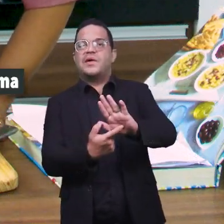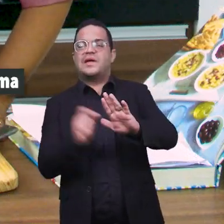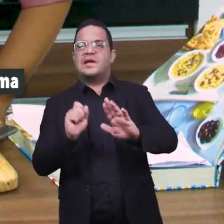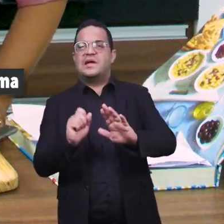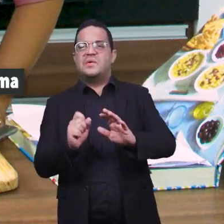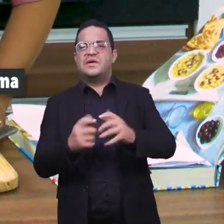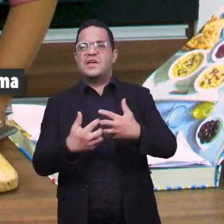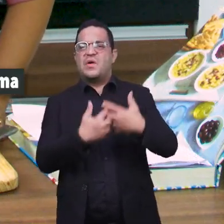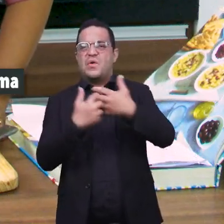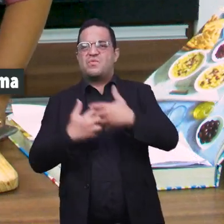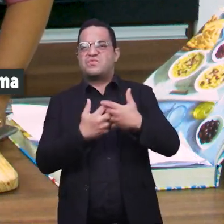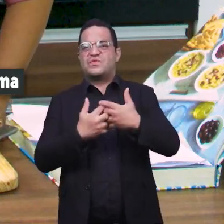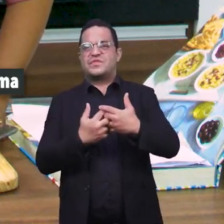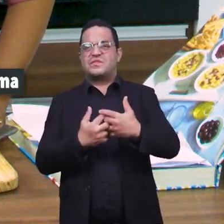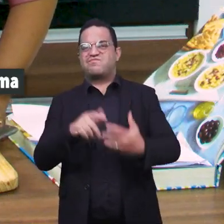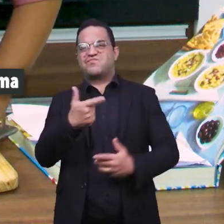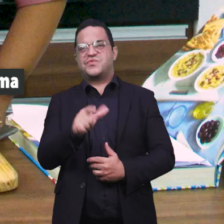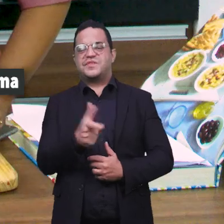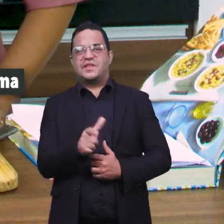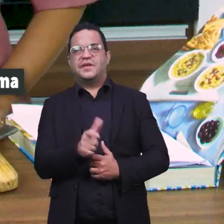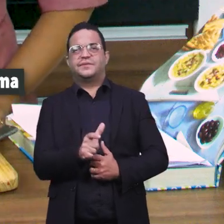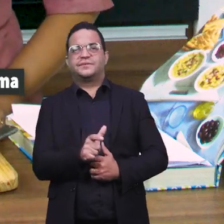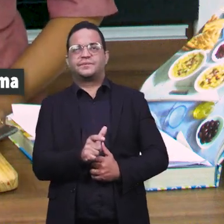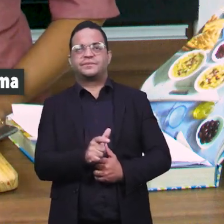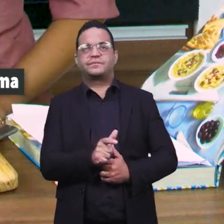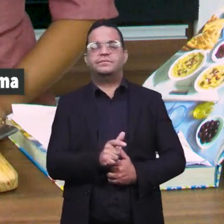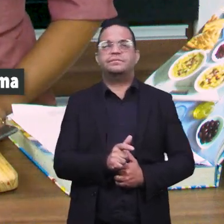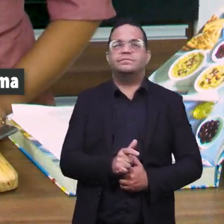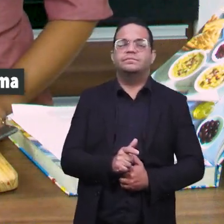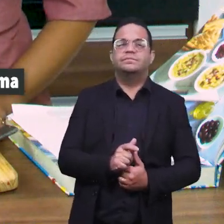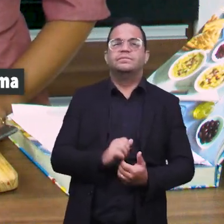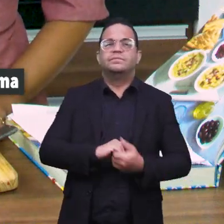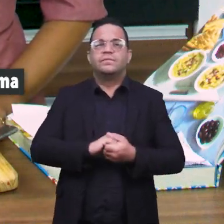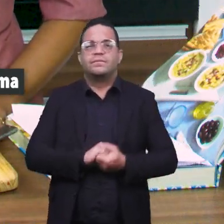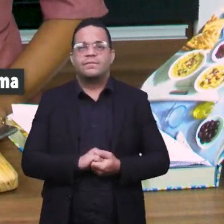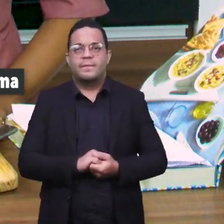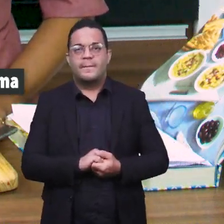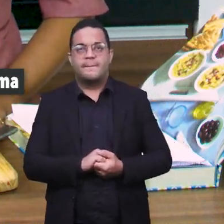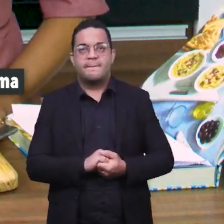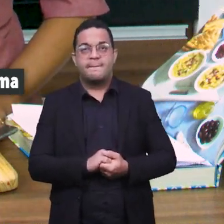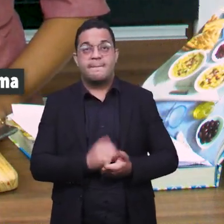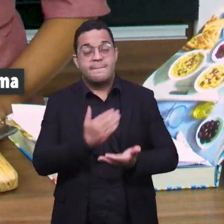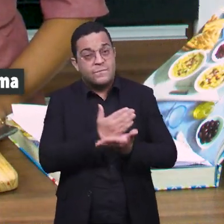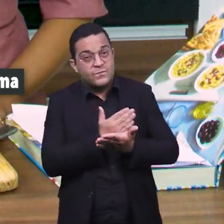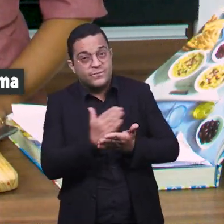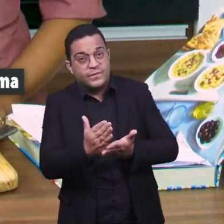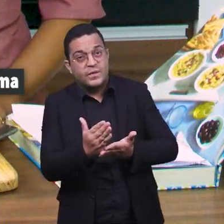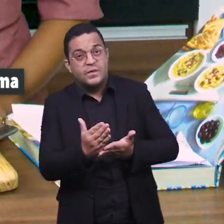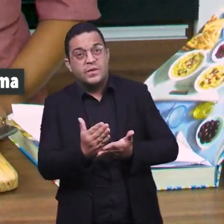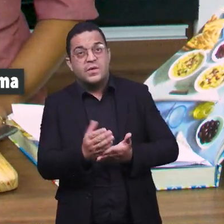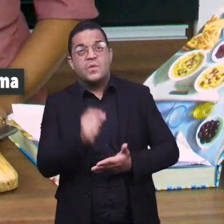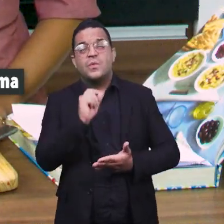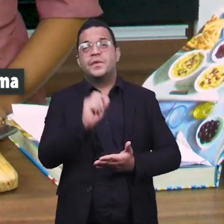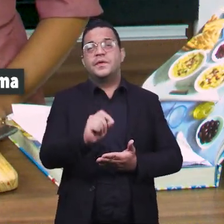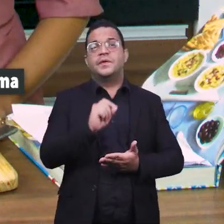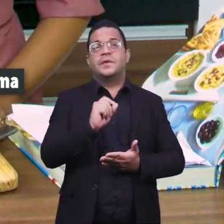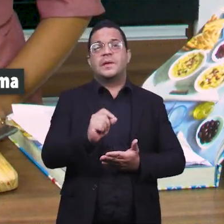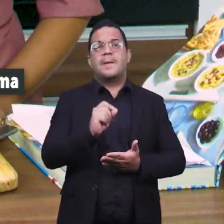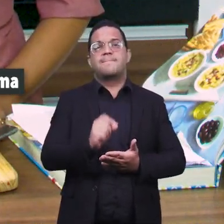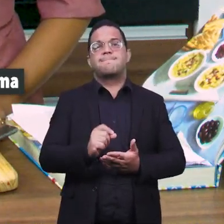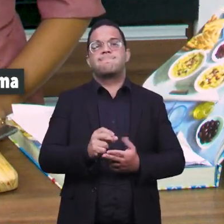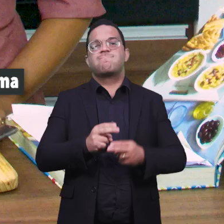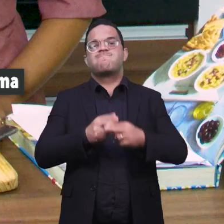bem esperta, bem orientada, não tem nada demais aí na cozinha. Vamos começar falando